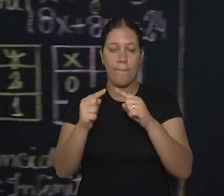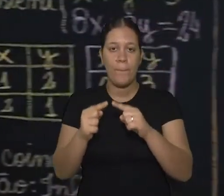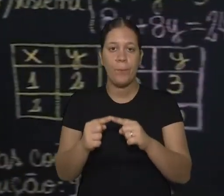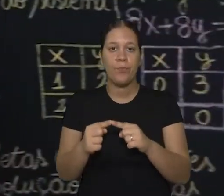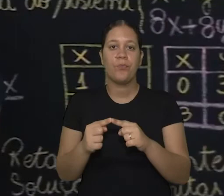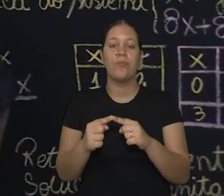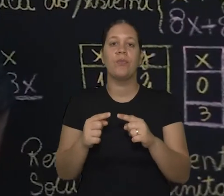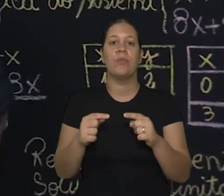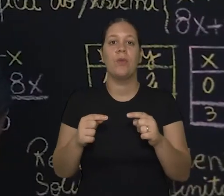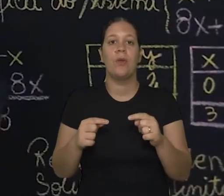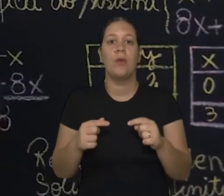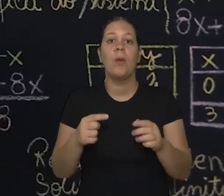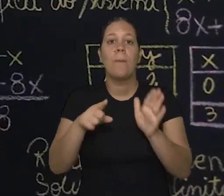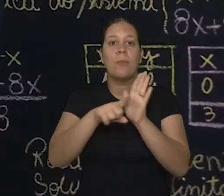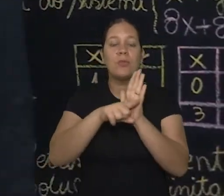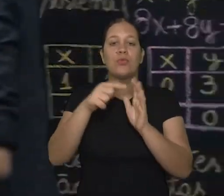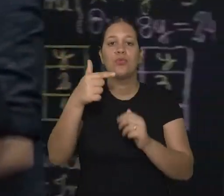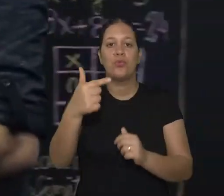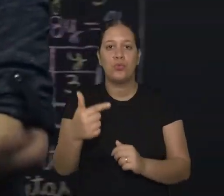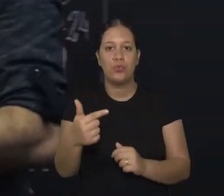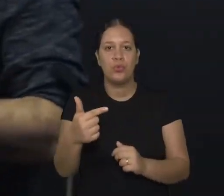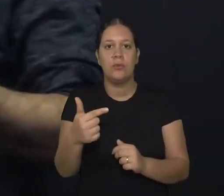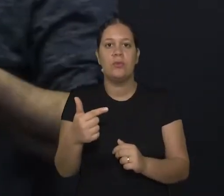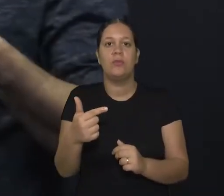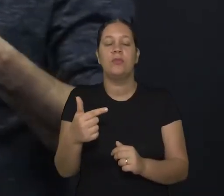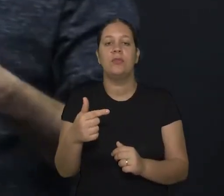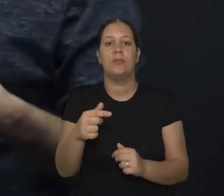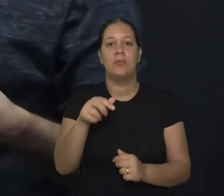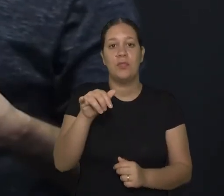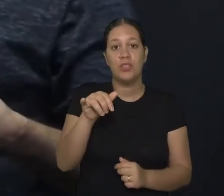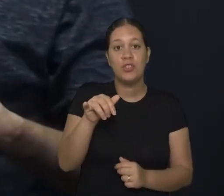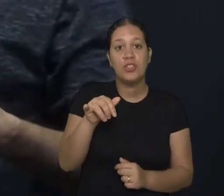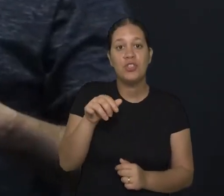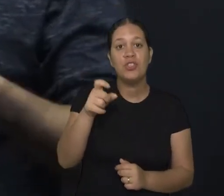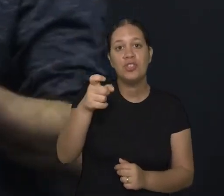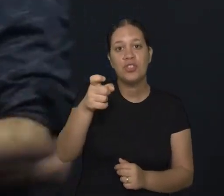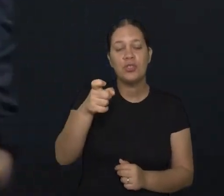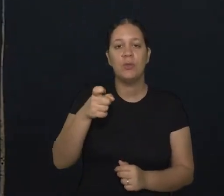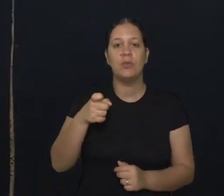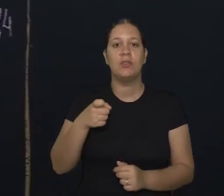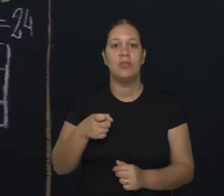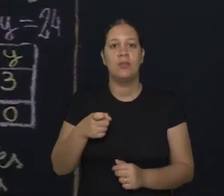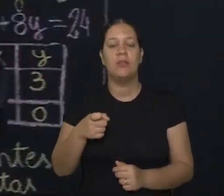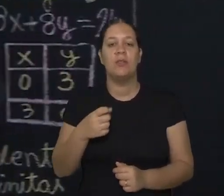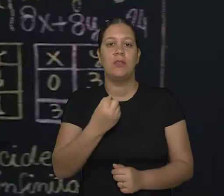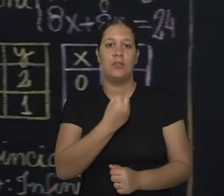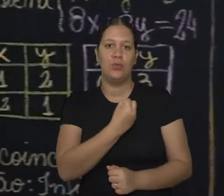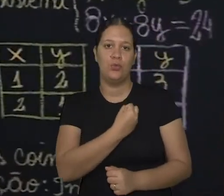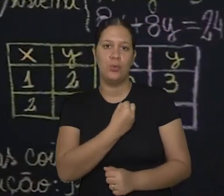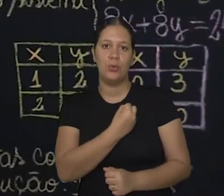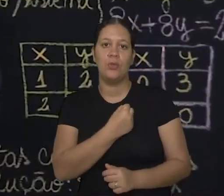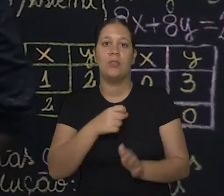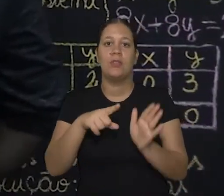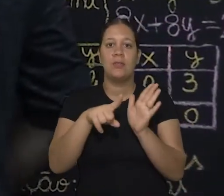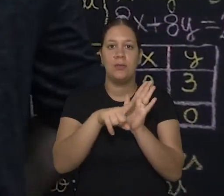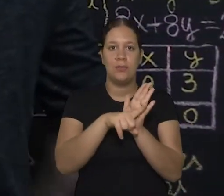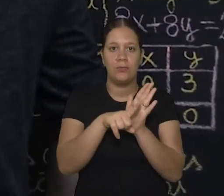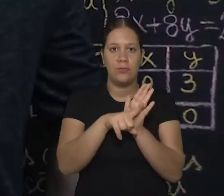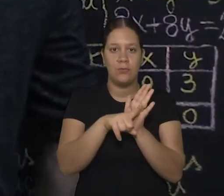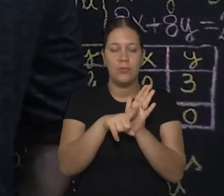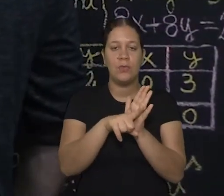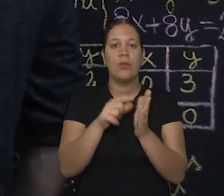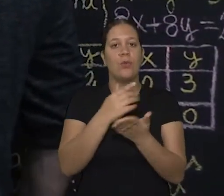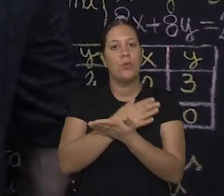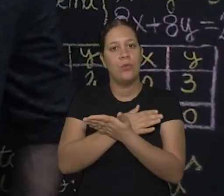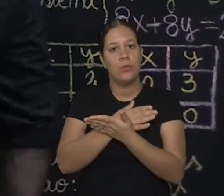primeiro ponto é menos 2 e 1. Opa, menos 2 para x. Devido ao fato de esse número ser negativo,